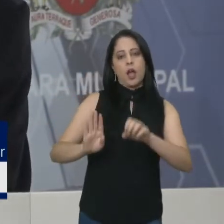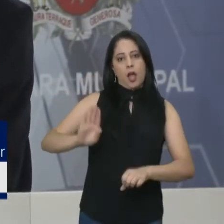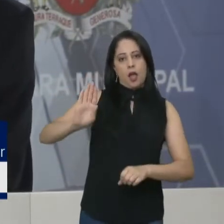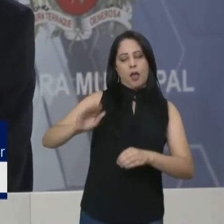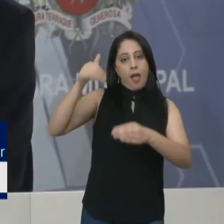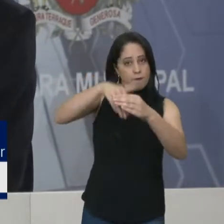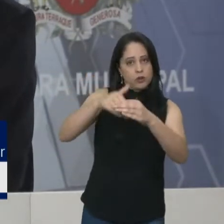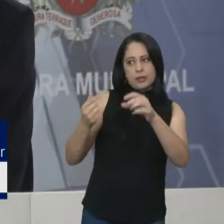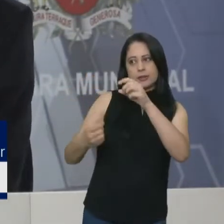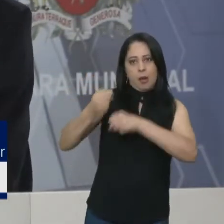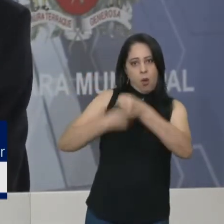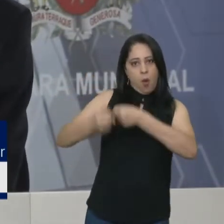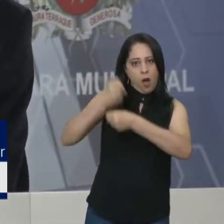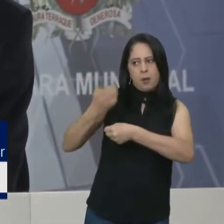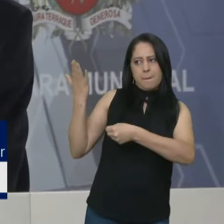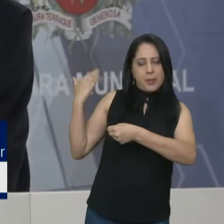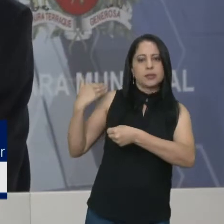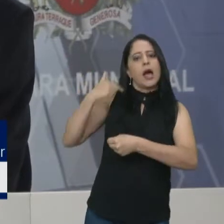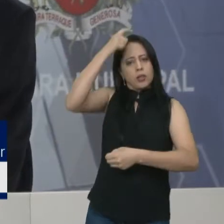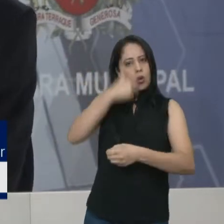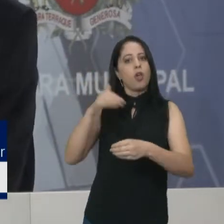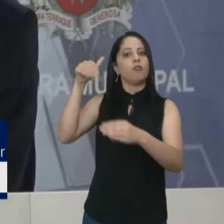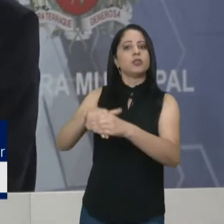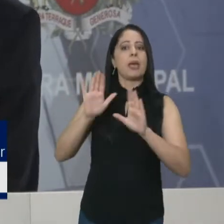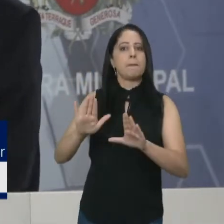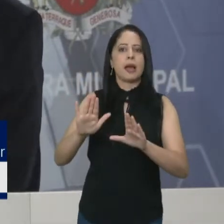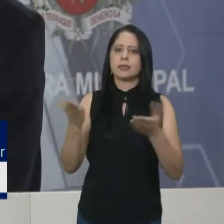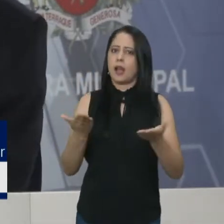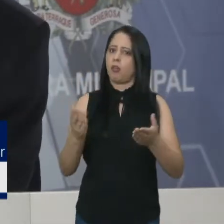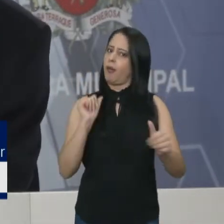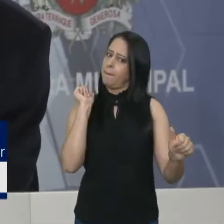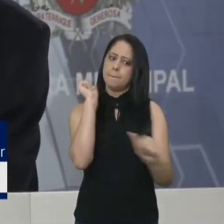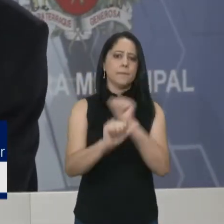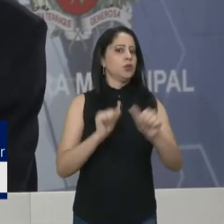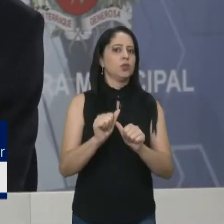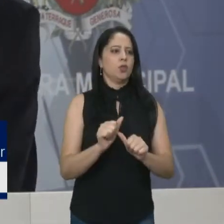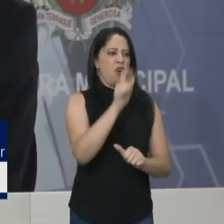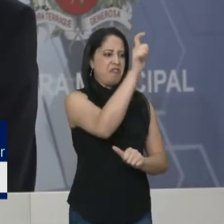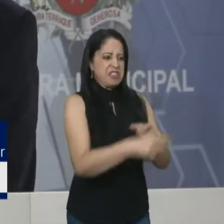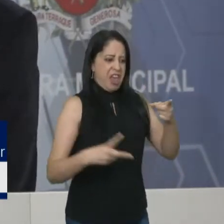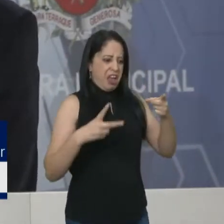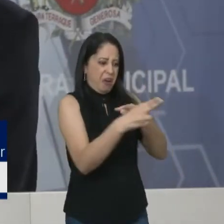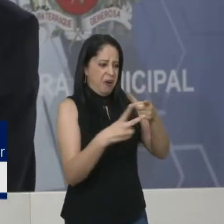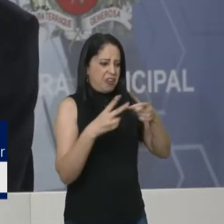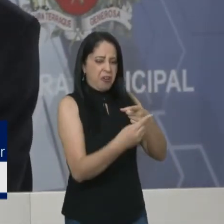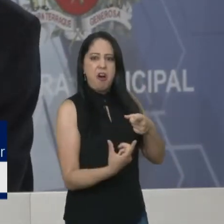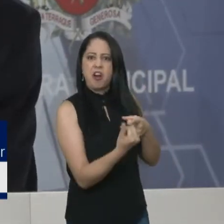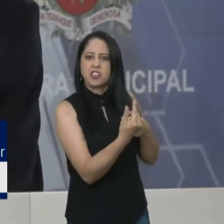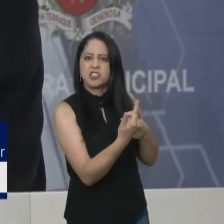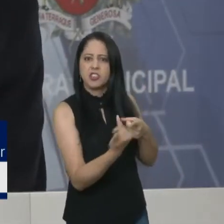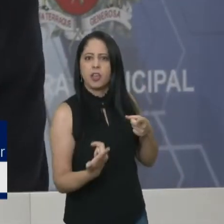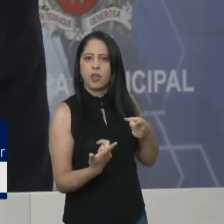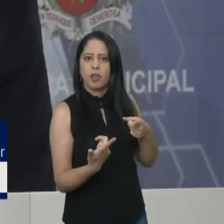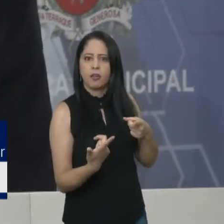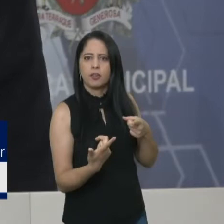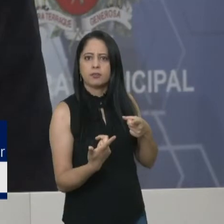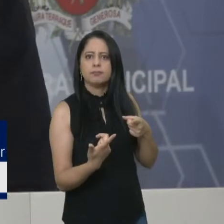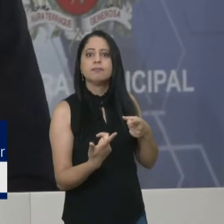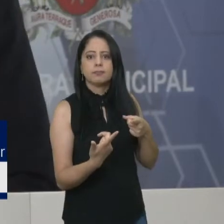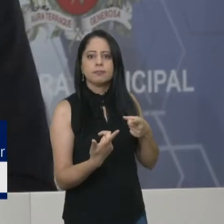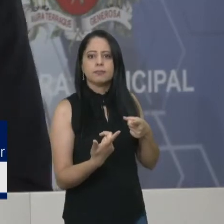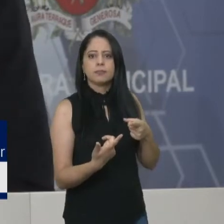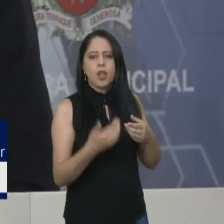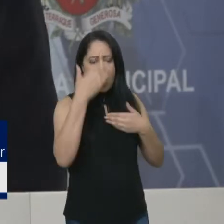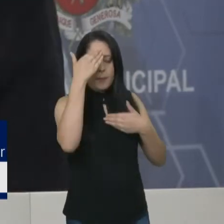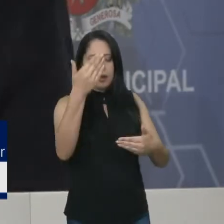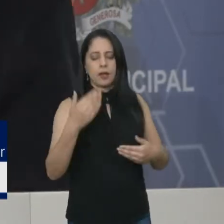eleição porque o senhor debochou de quem estava morrendo na pandemia, o senhor tirou dinheiro do medicamento e o senhor tirou dinheiro do combate ao câncer.